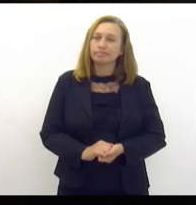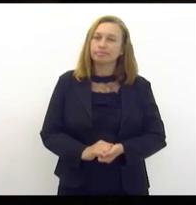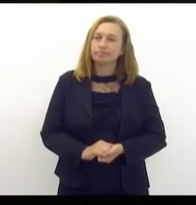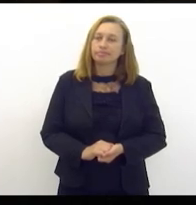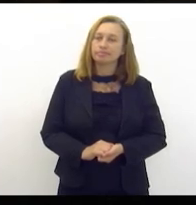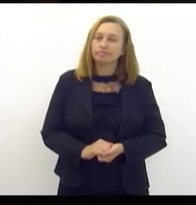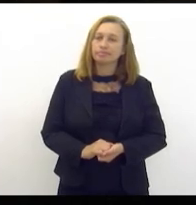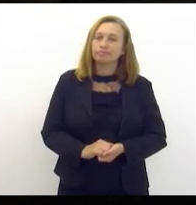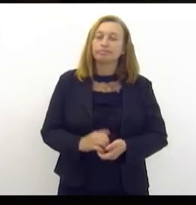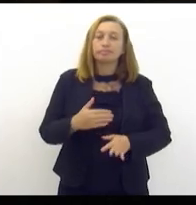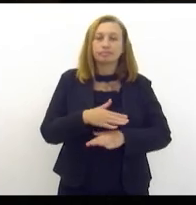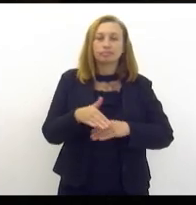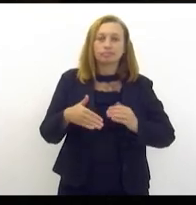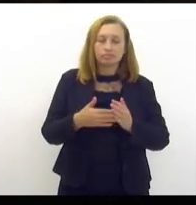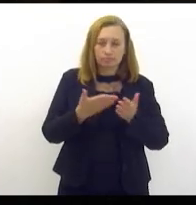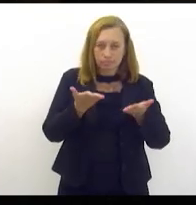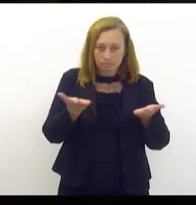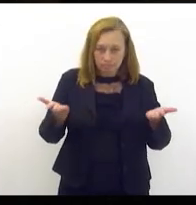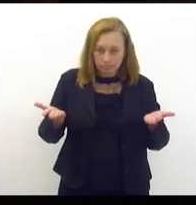Senhoras e senhores,